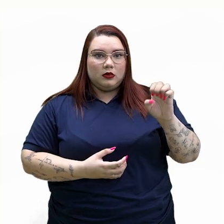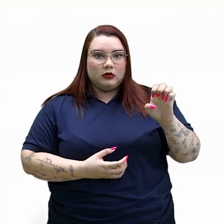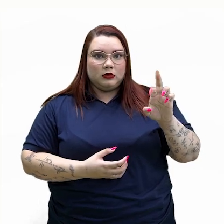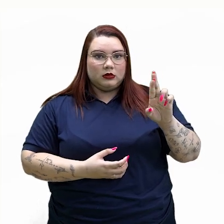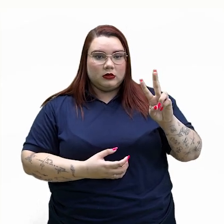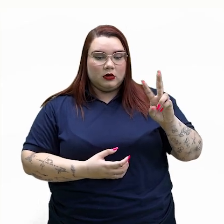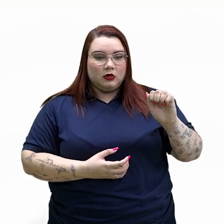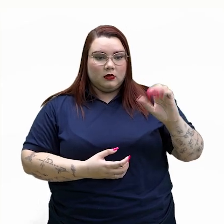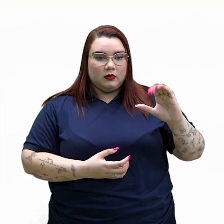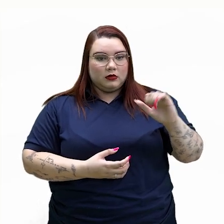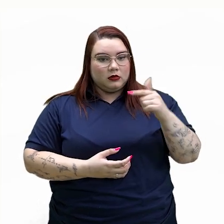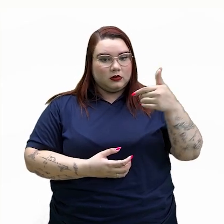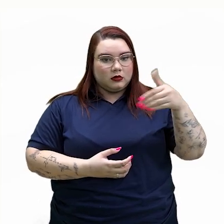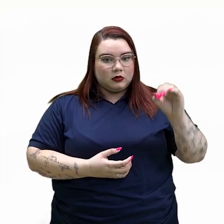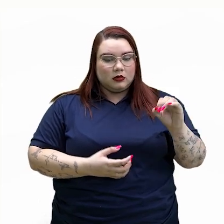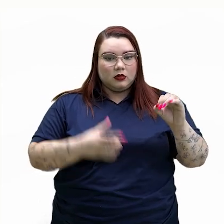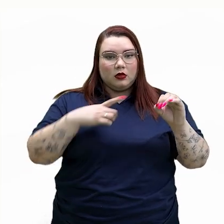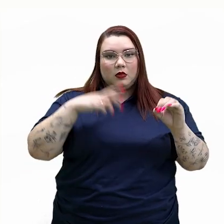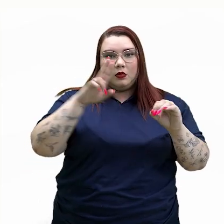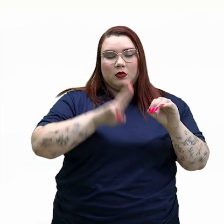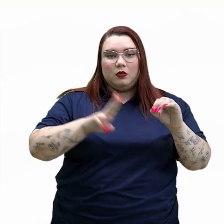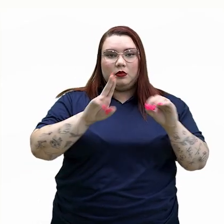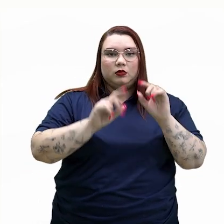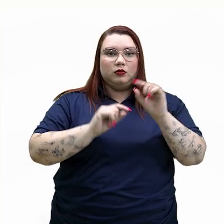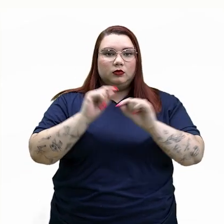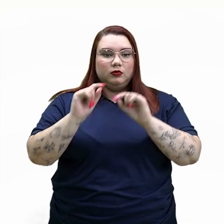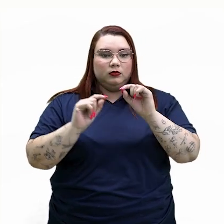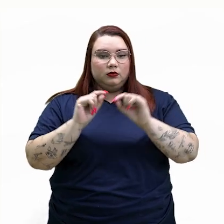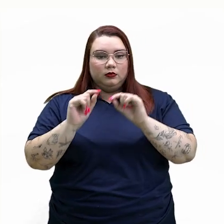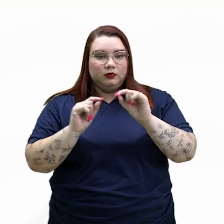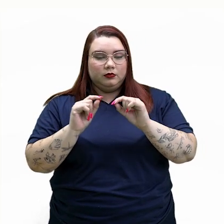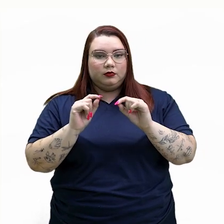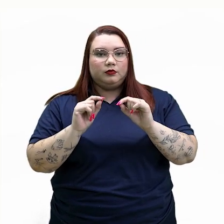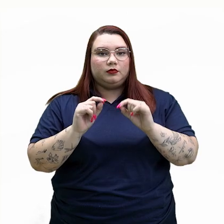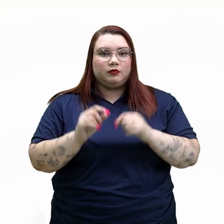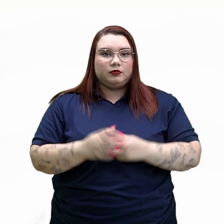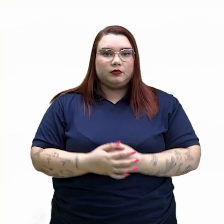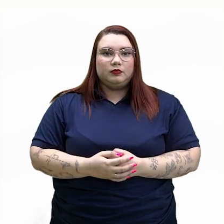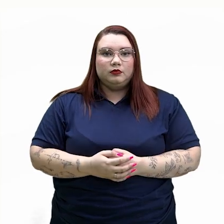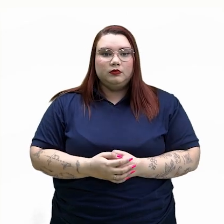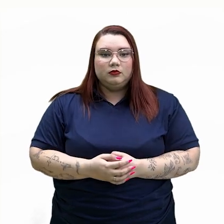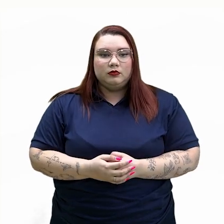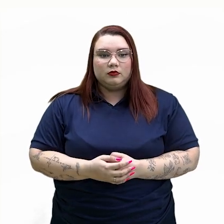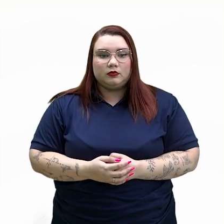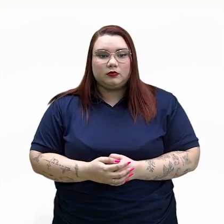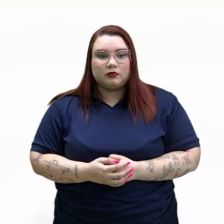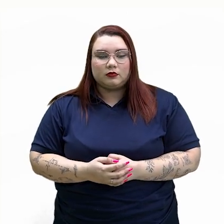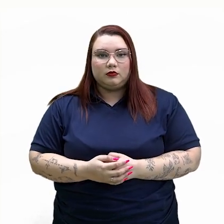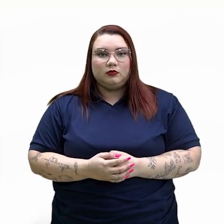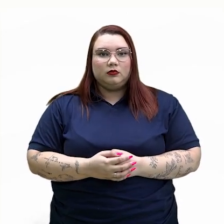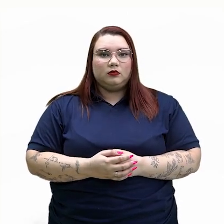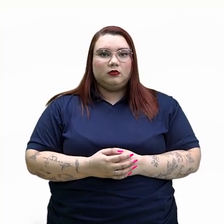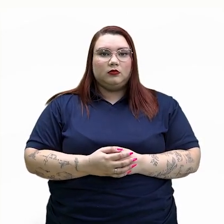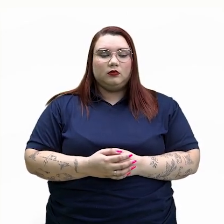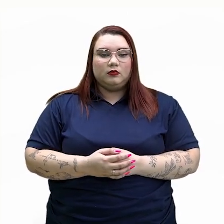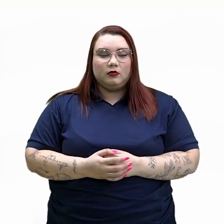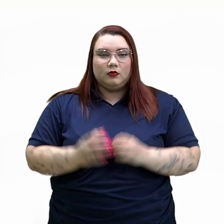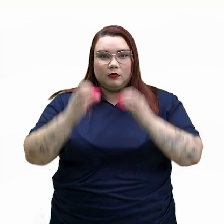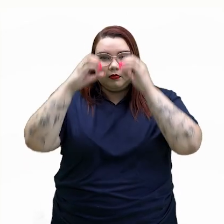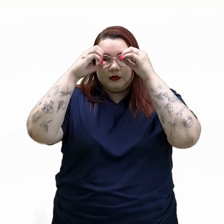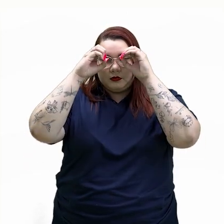observação. Já a observação envolve aí os seguintes instrumentos ópticos: